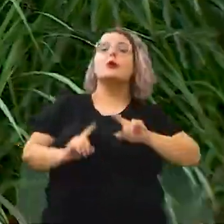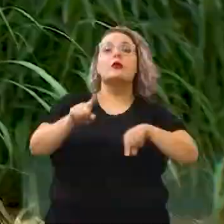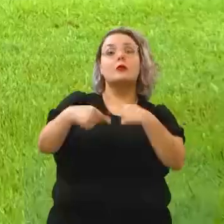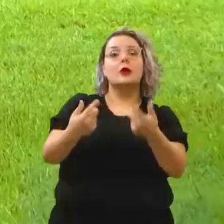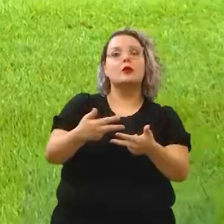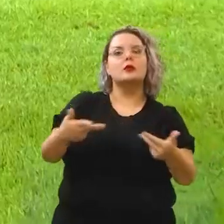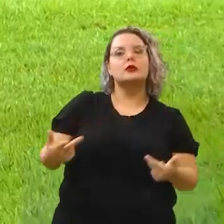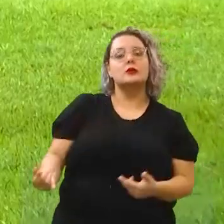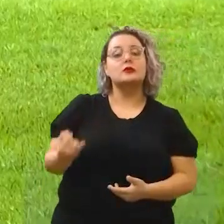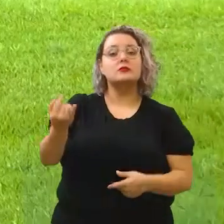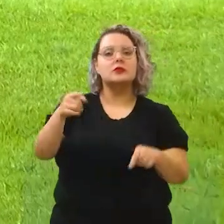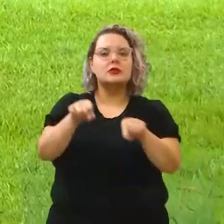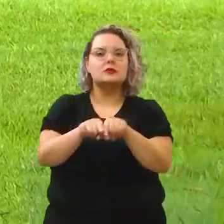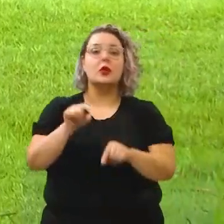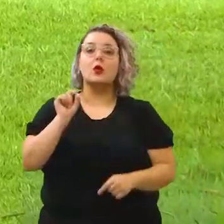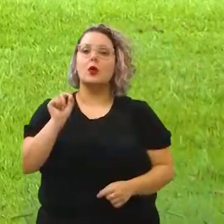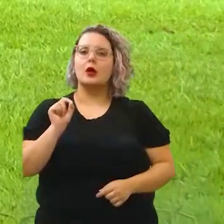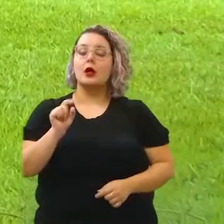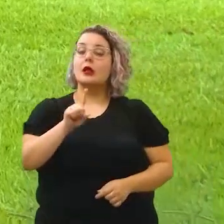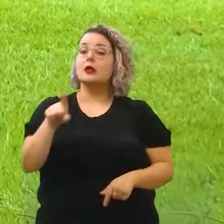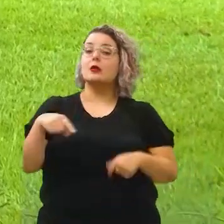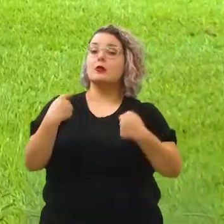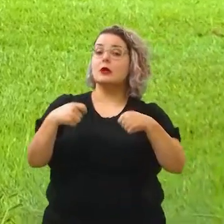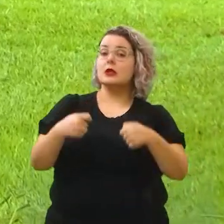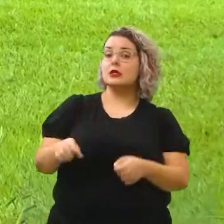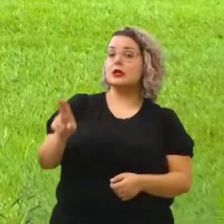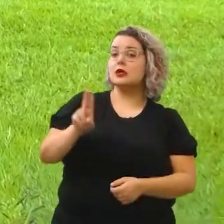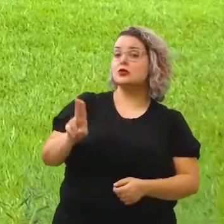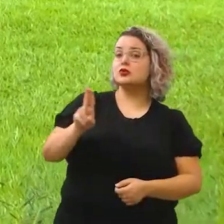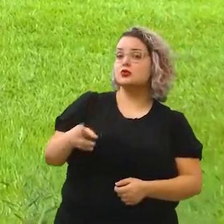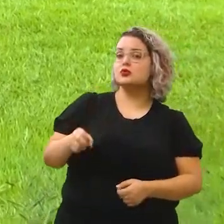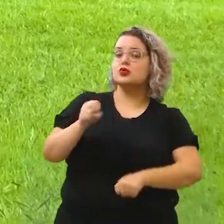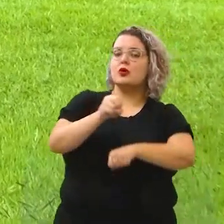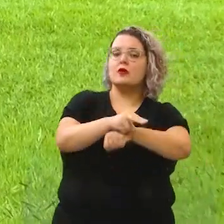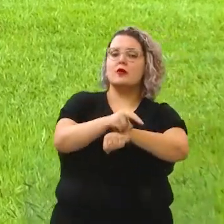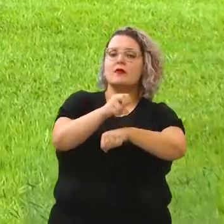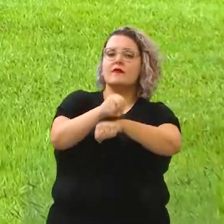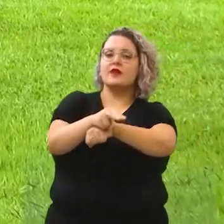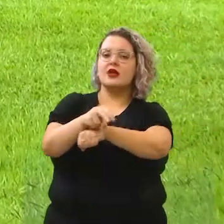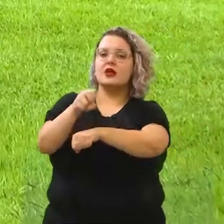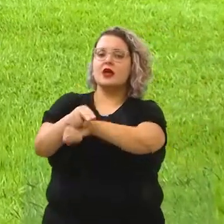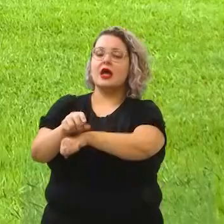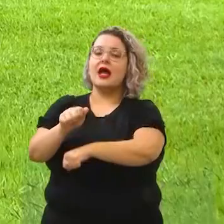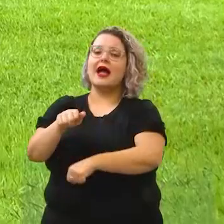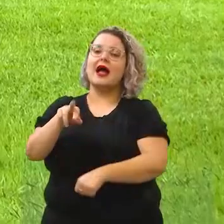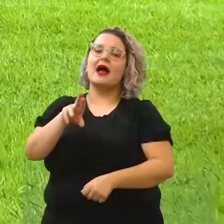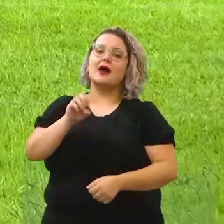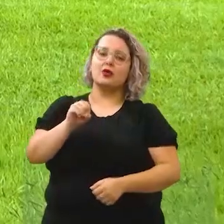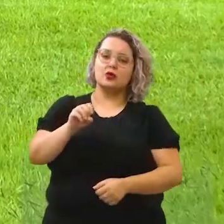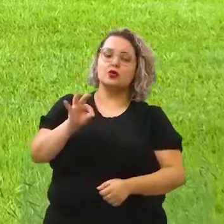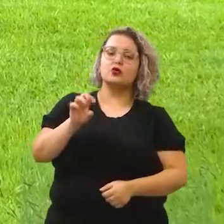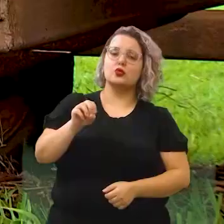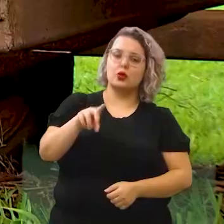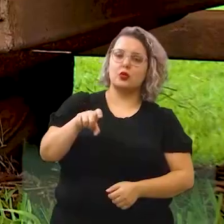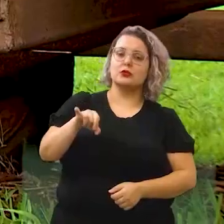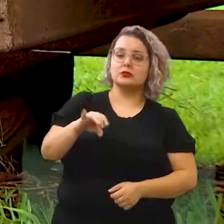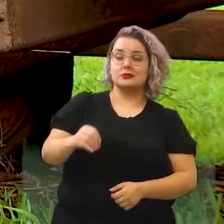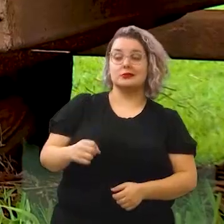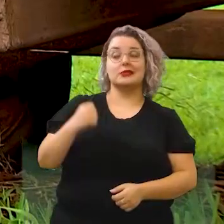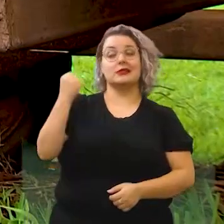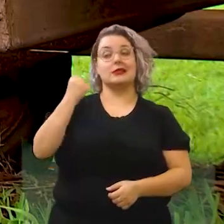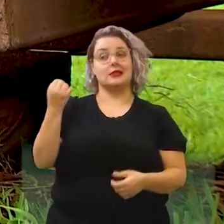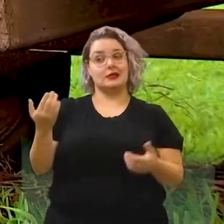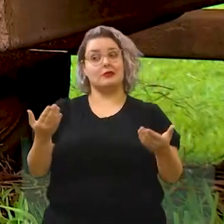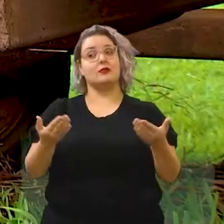Outra questão super importante também é a não necessidade de uso de agrotóxicos, tá? Que é uma questão grave hoje, né?